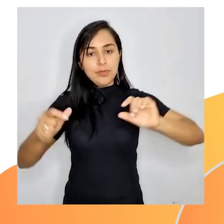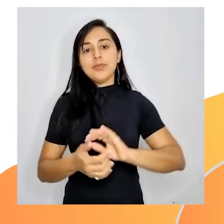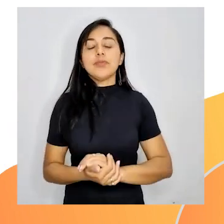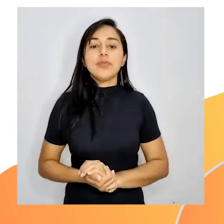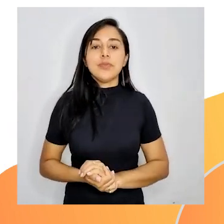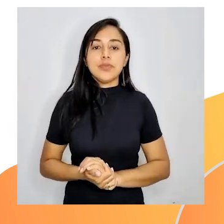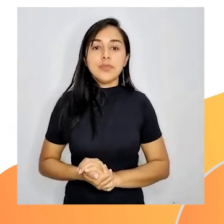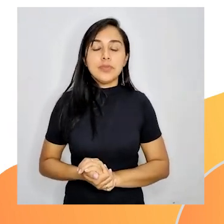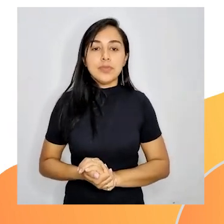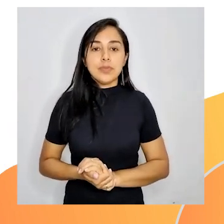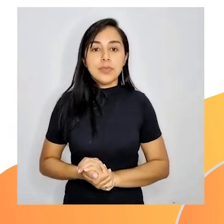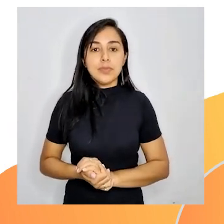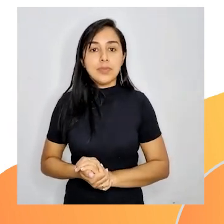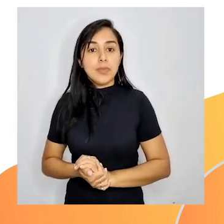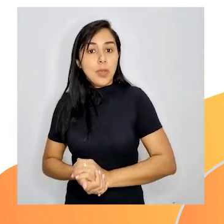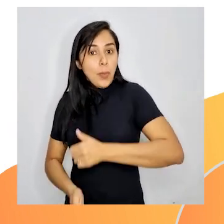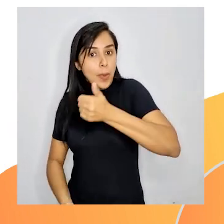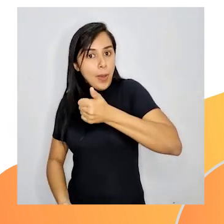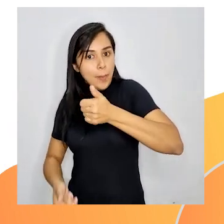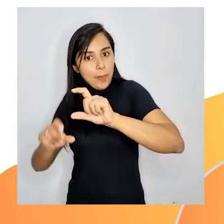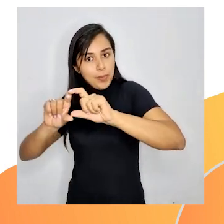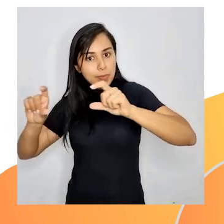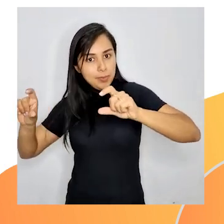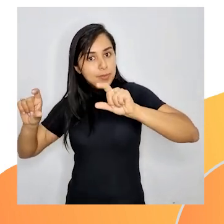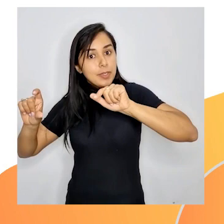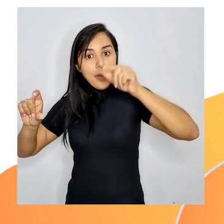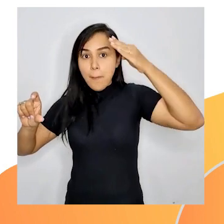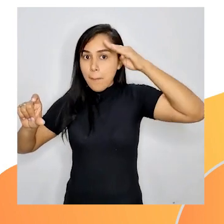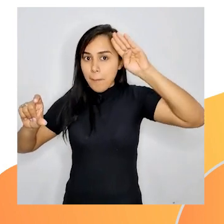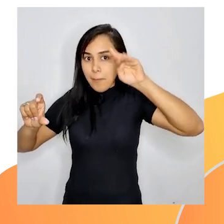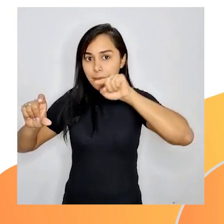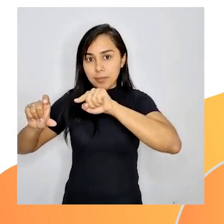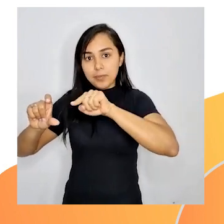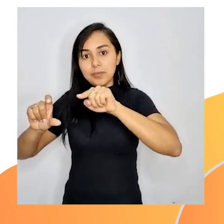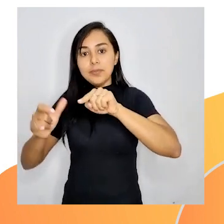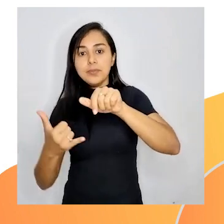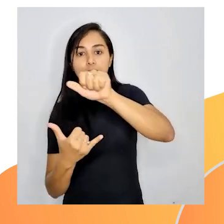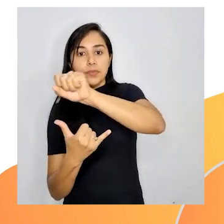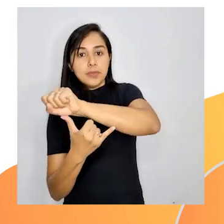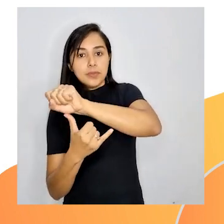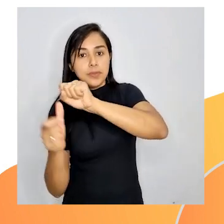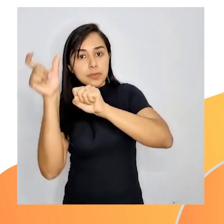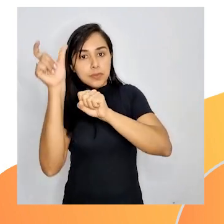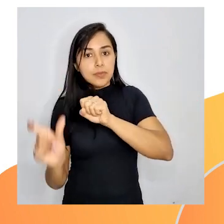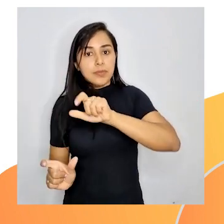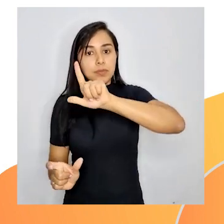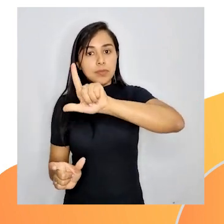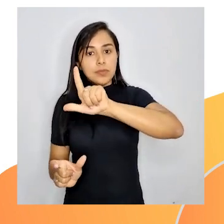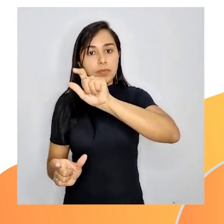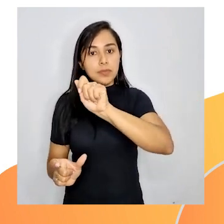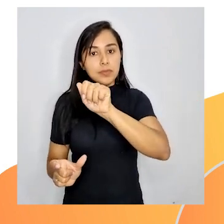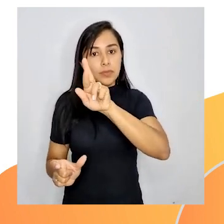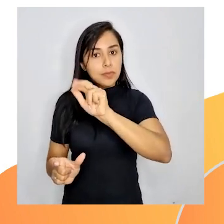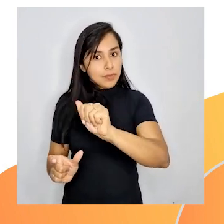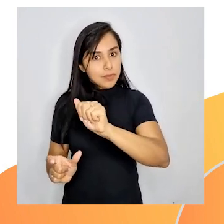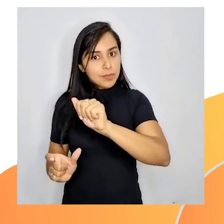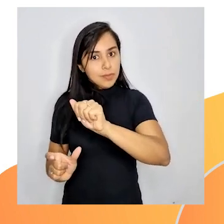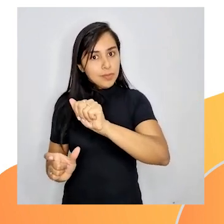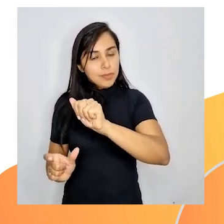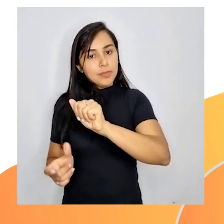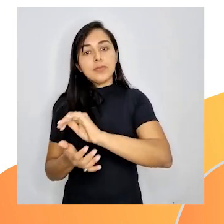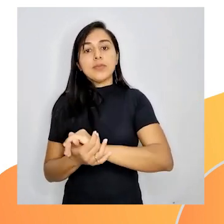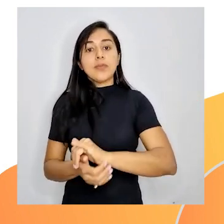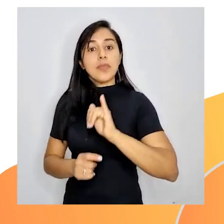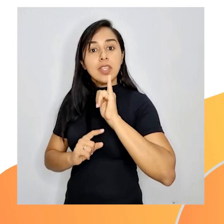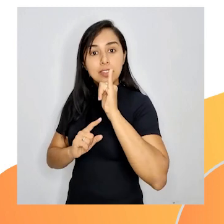na oração principal. Laura é o sujeito e disse é o verbo. Vejamos, está faltando